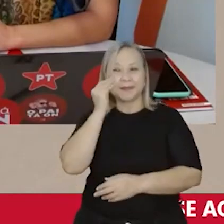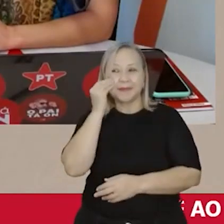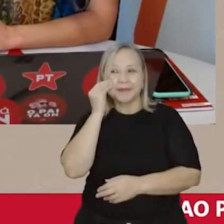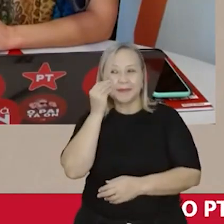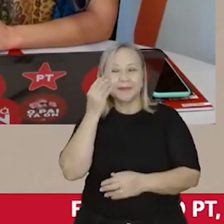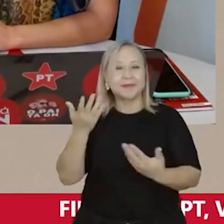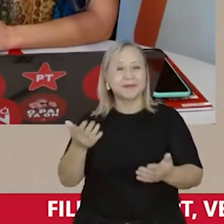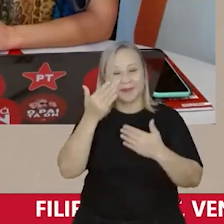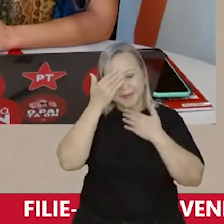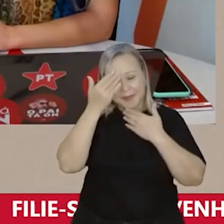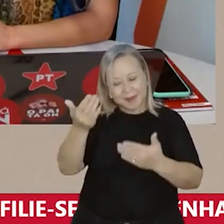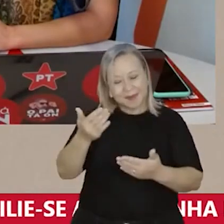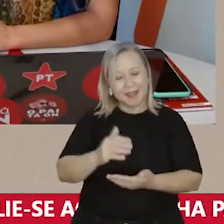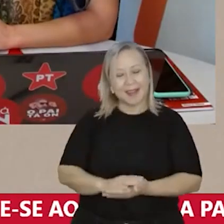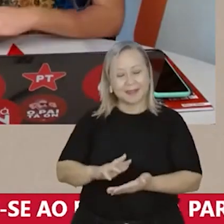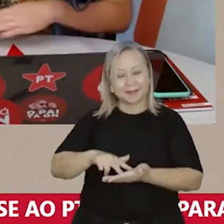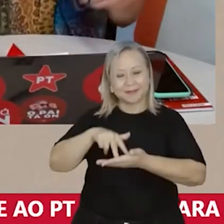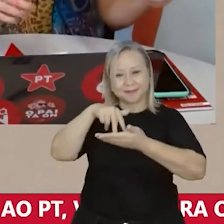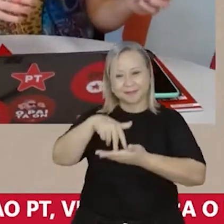obrigado, e contem sempre comigo.